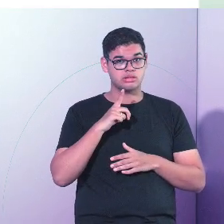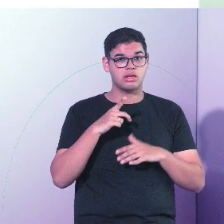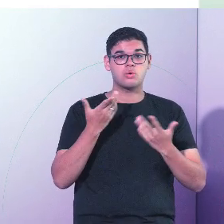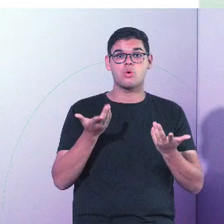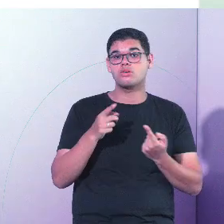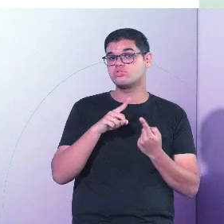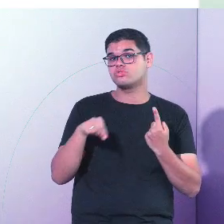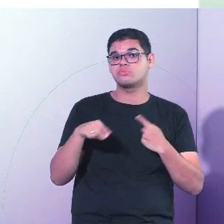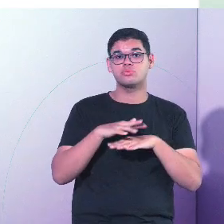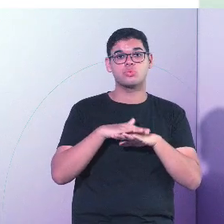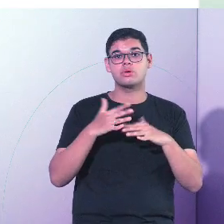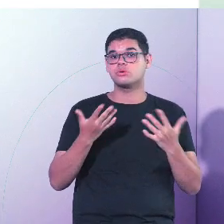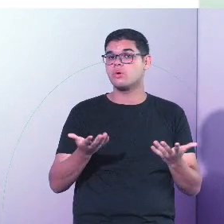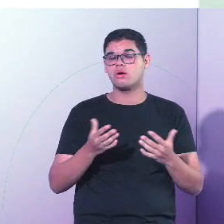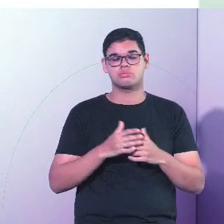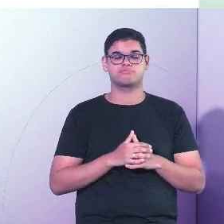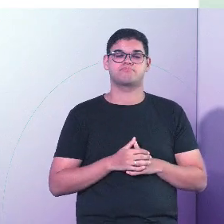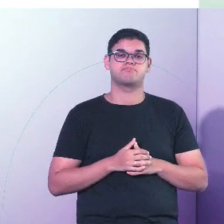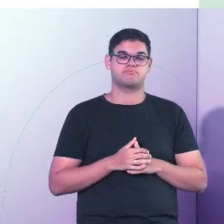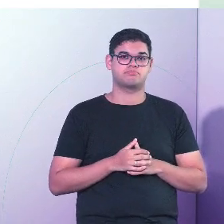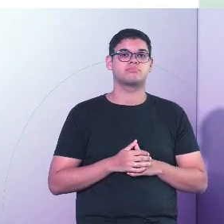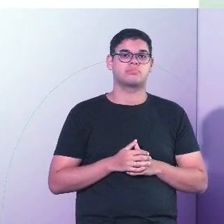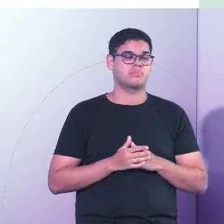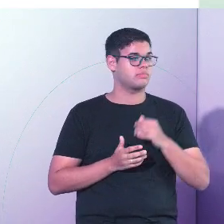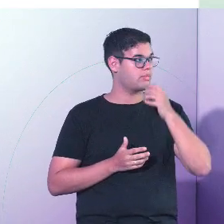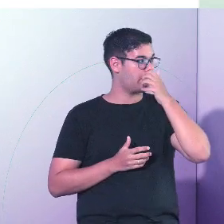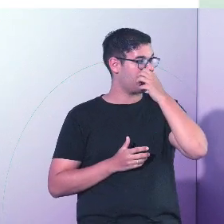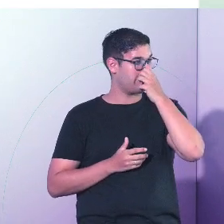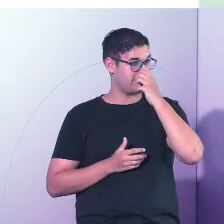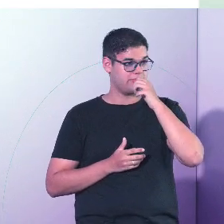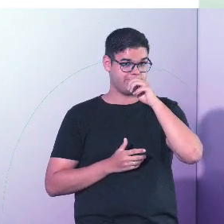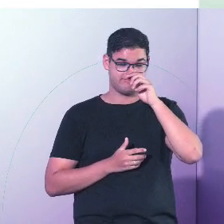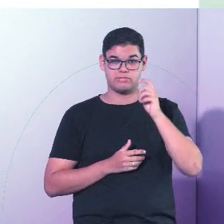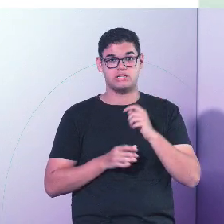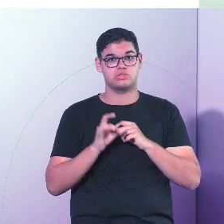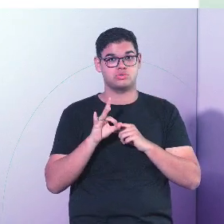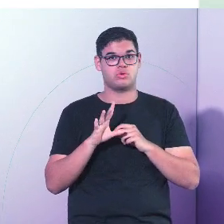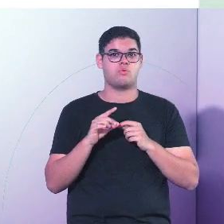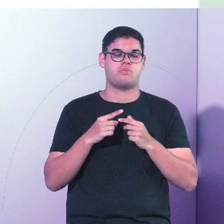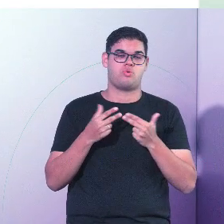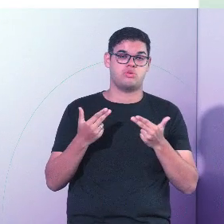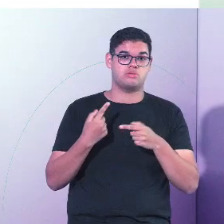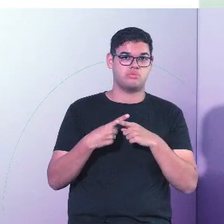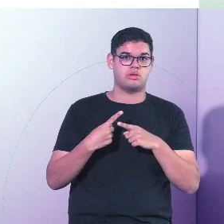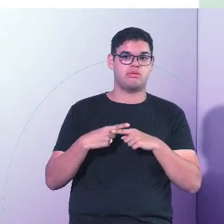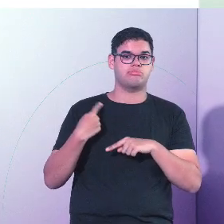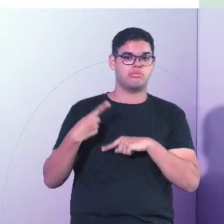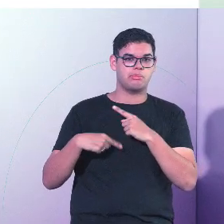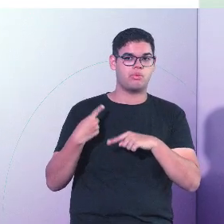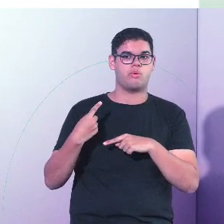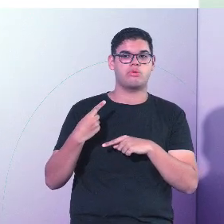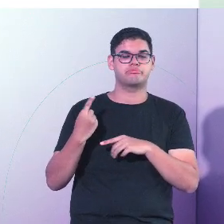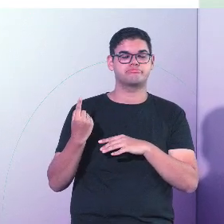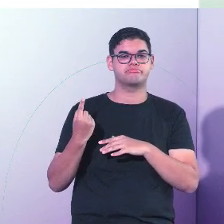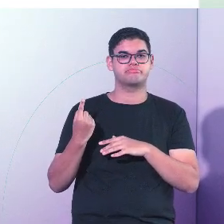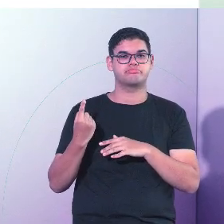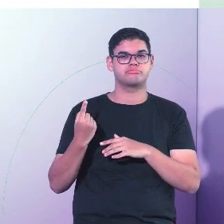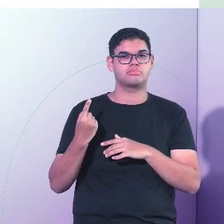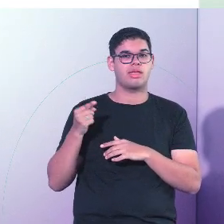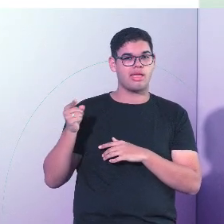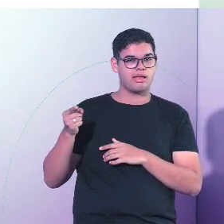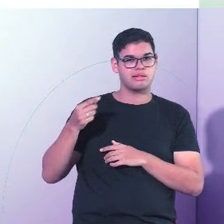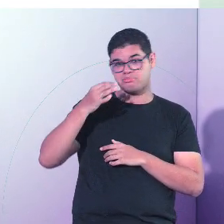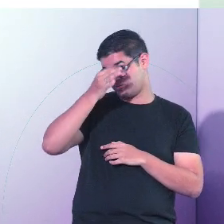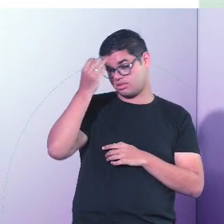ou é uma paliação, ou seja, é só uma redução de sofrimento para que mais tarde o paciente não sinta tanto